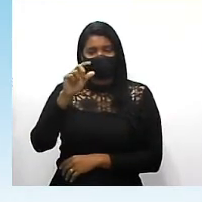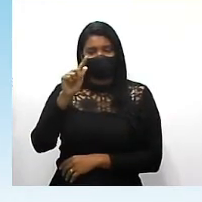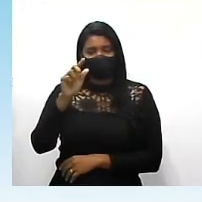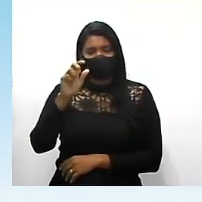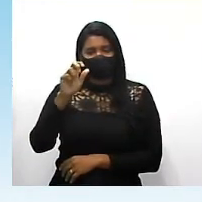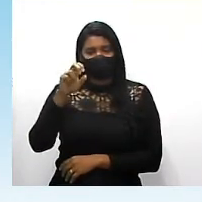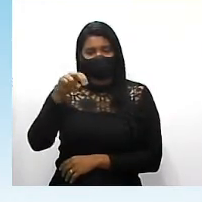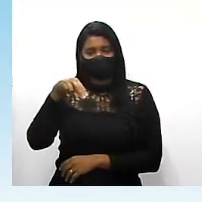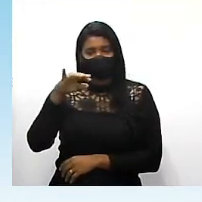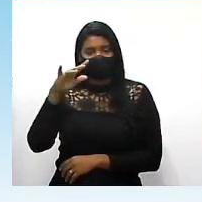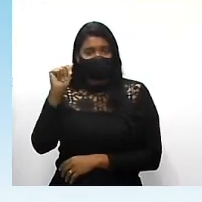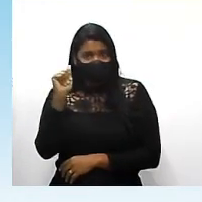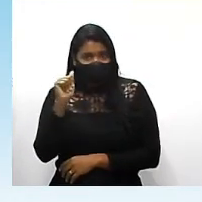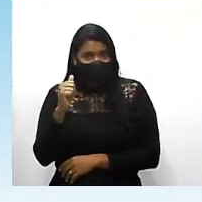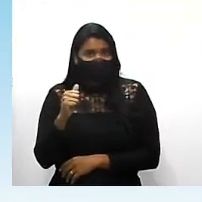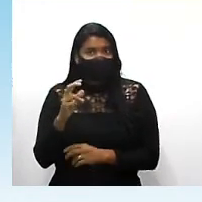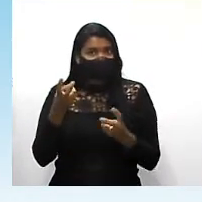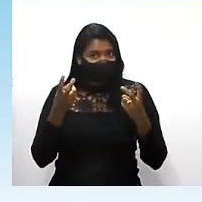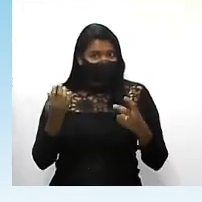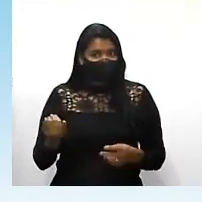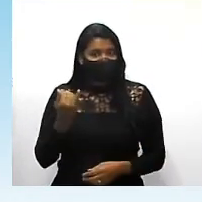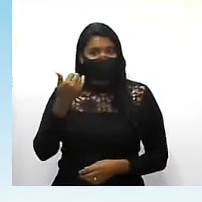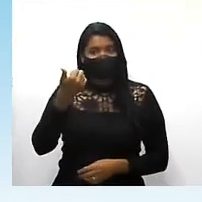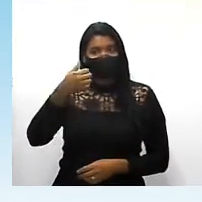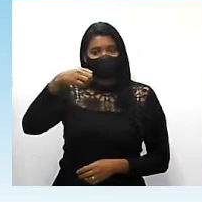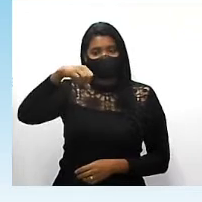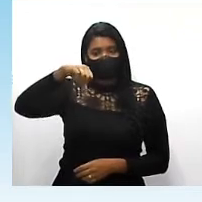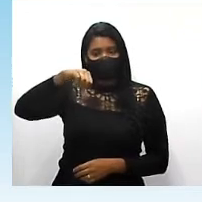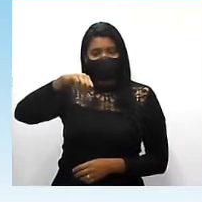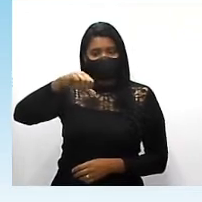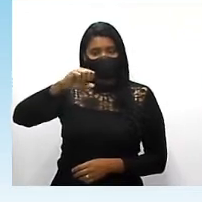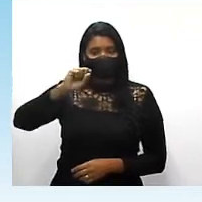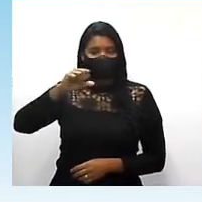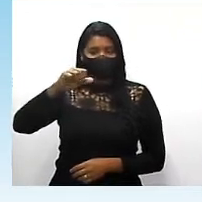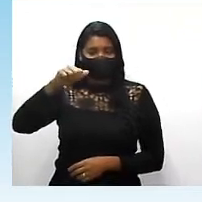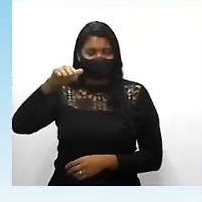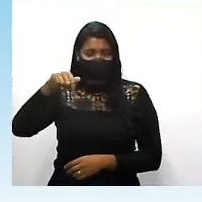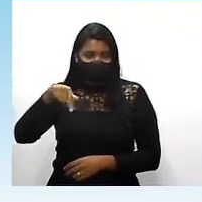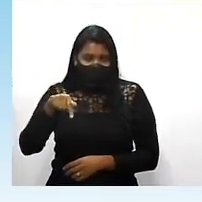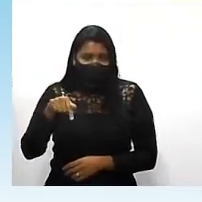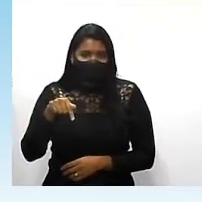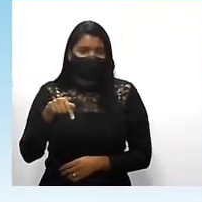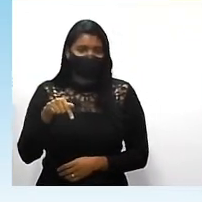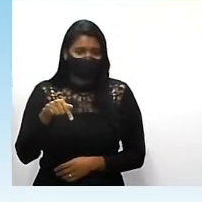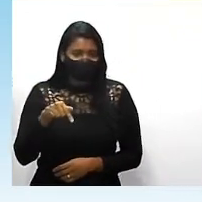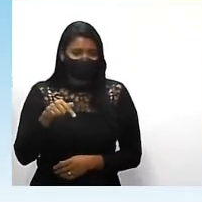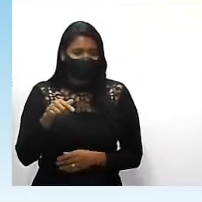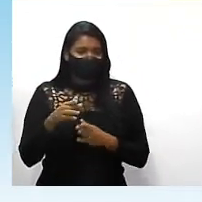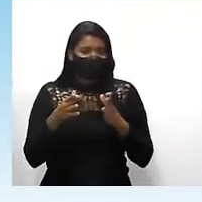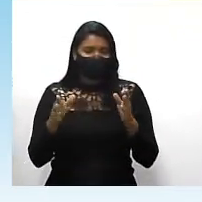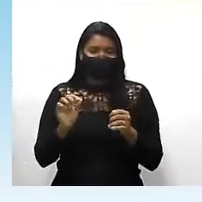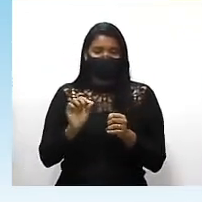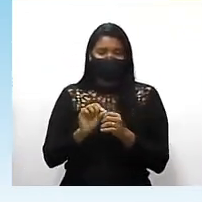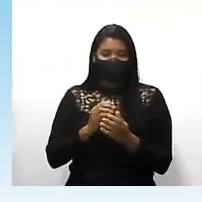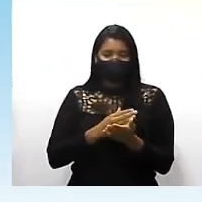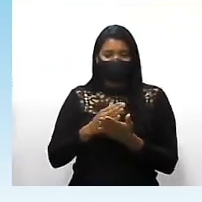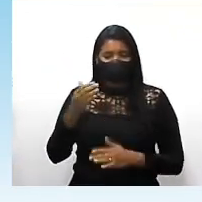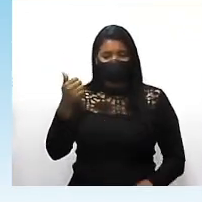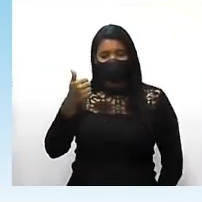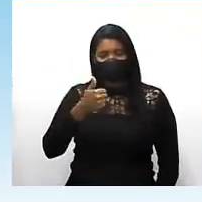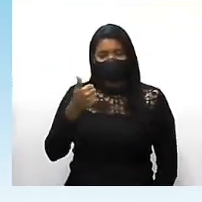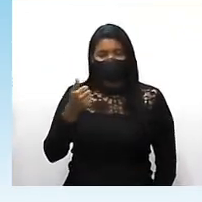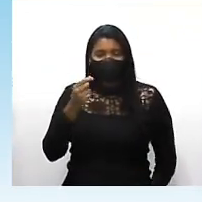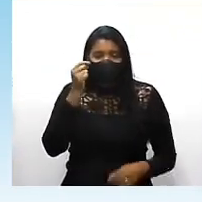Olha só que coisa interessante. Em 1987 foi patenteado o primeiro